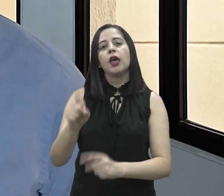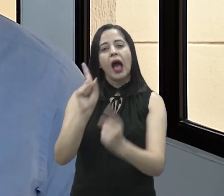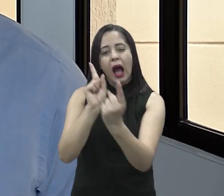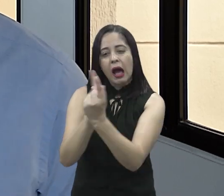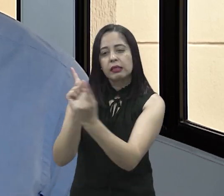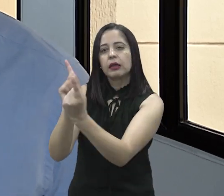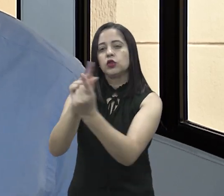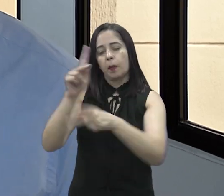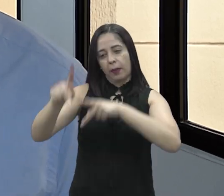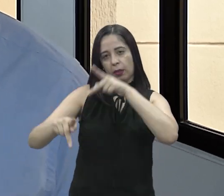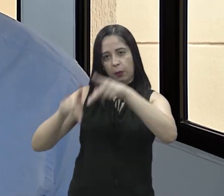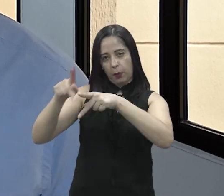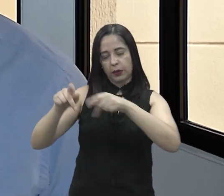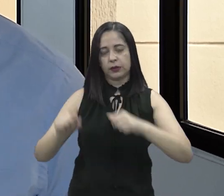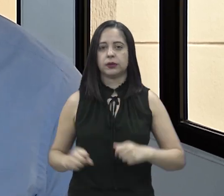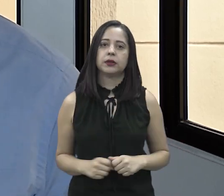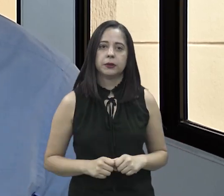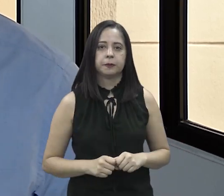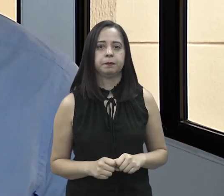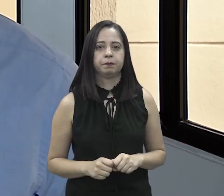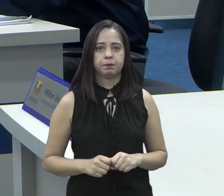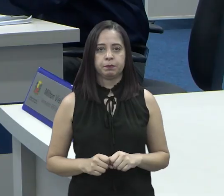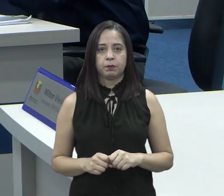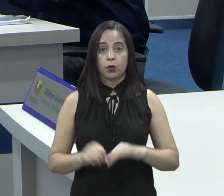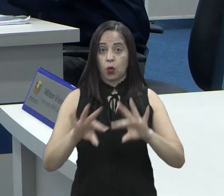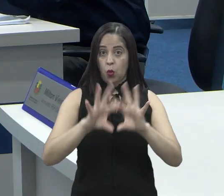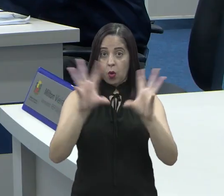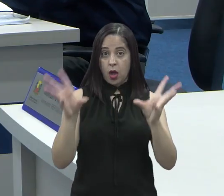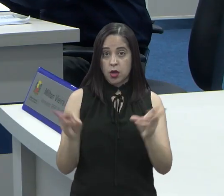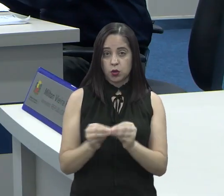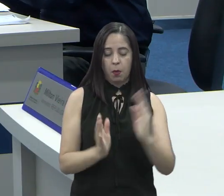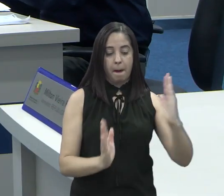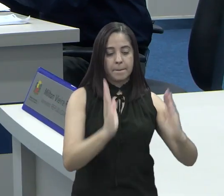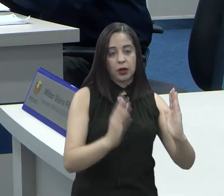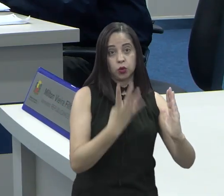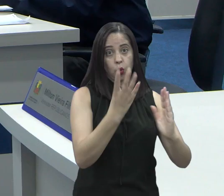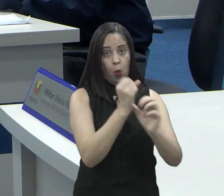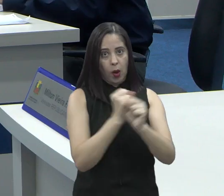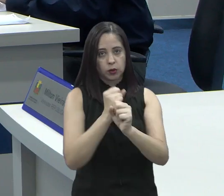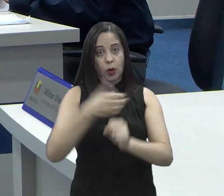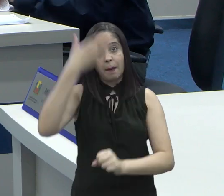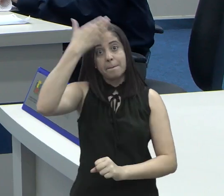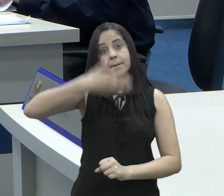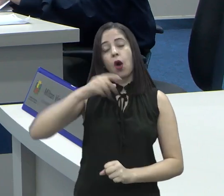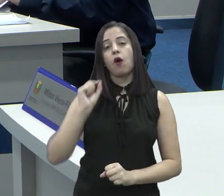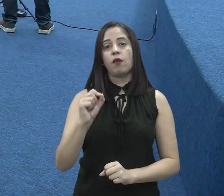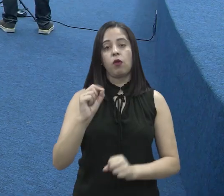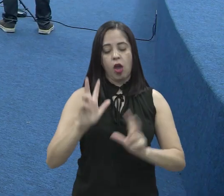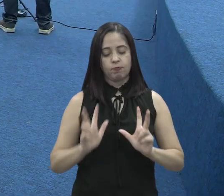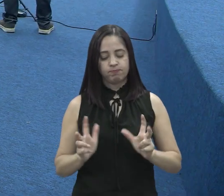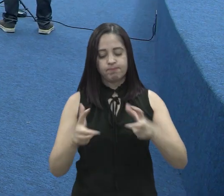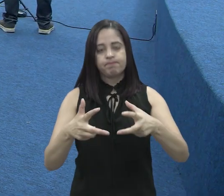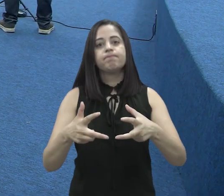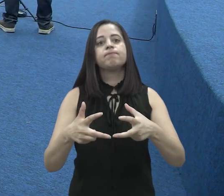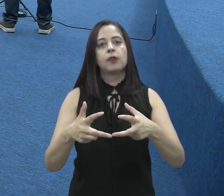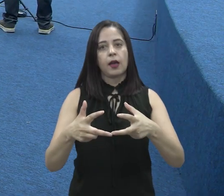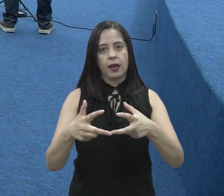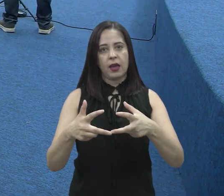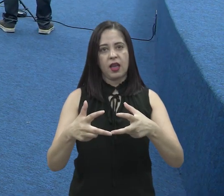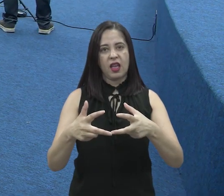corresponder àquilo que a população tem esperado de nós. O balanço dos últimos 4 anos comprova: a